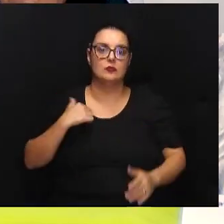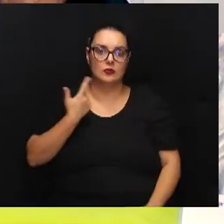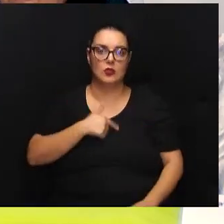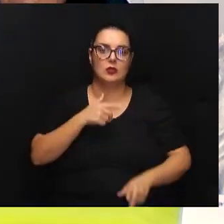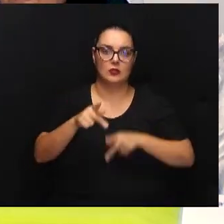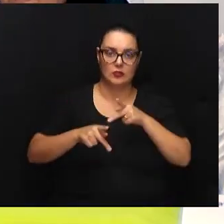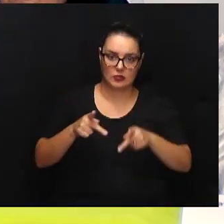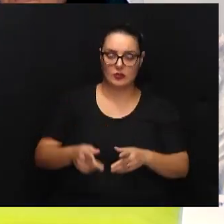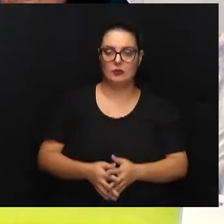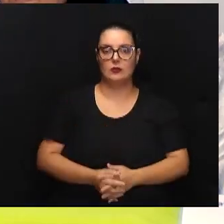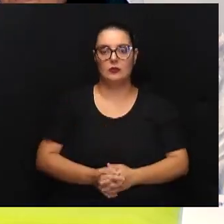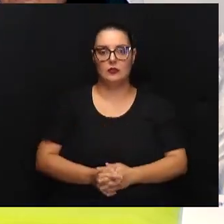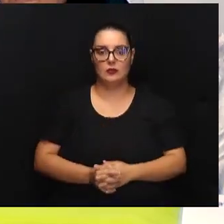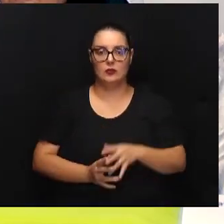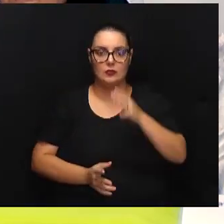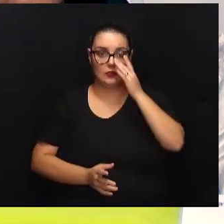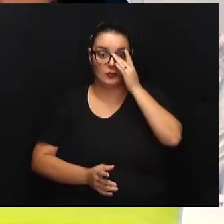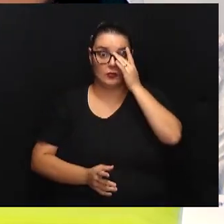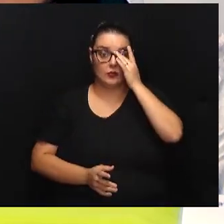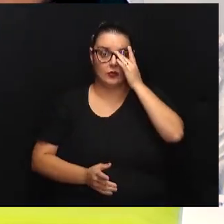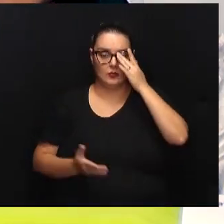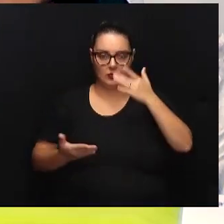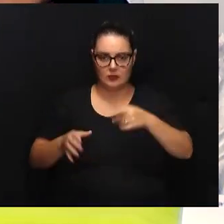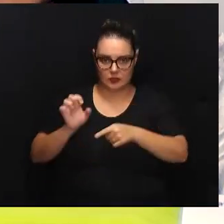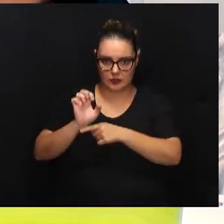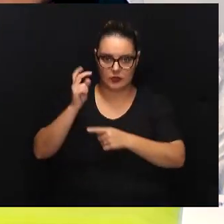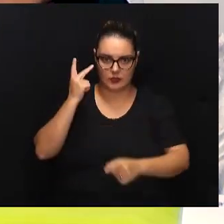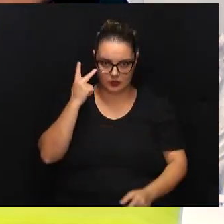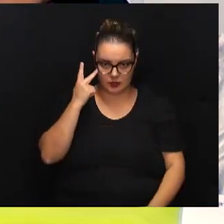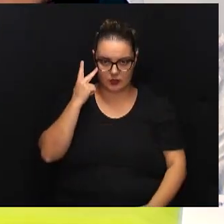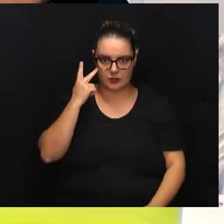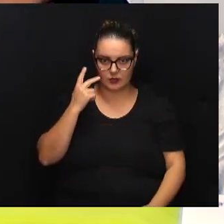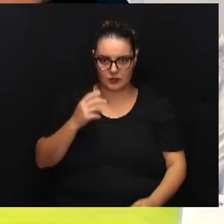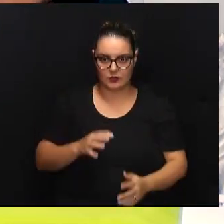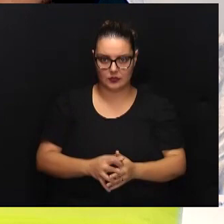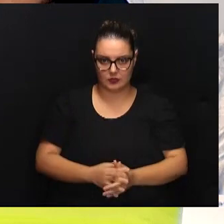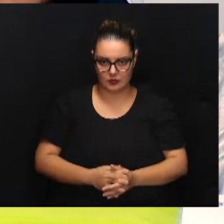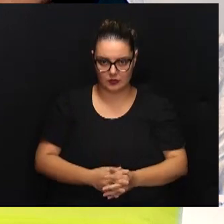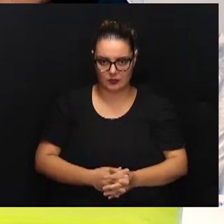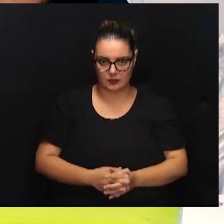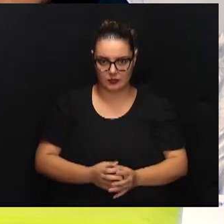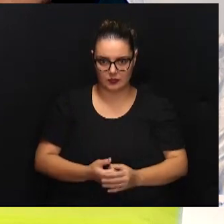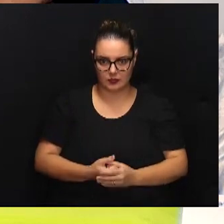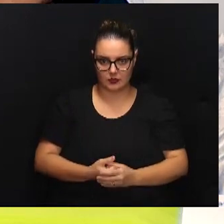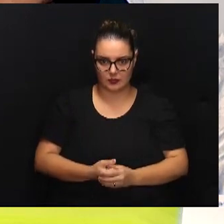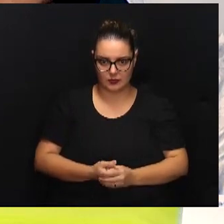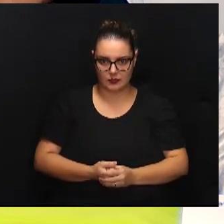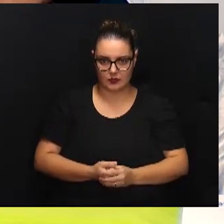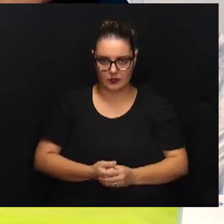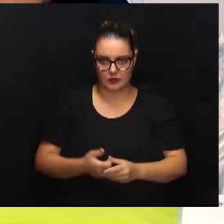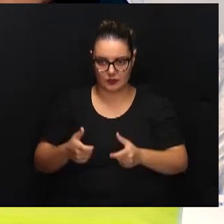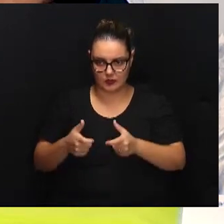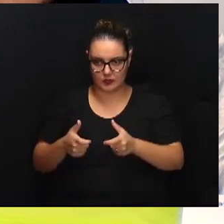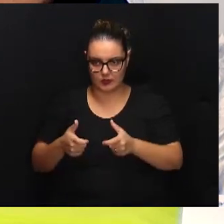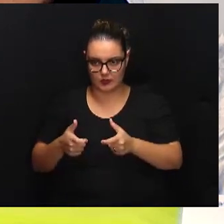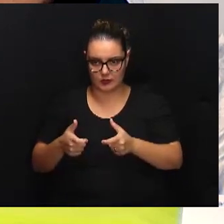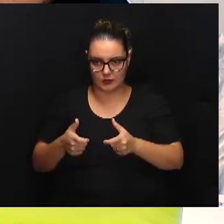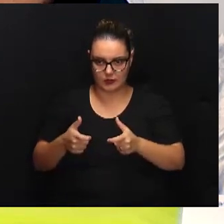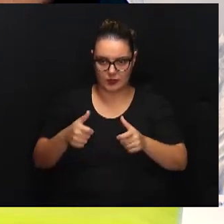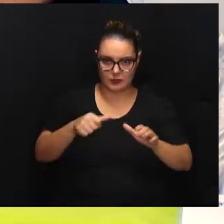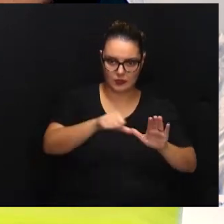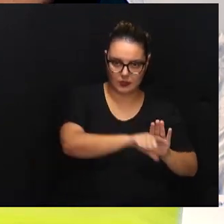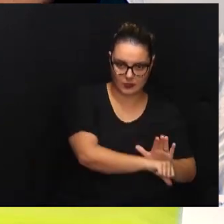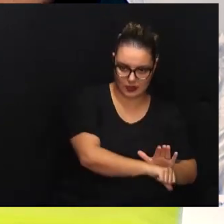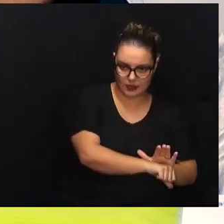de São Paulo, eu vou começar do menor para o pior, tá? A gente passou por um processo